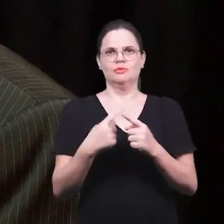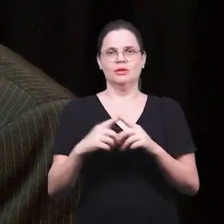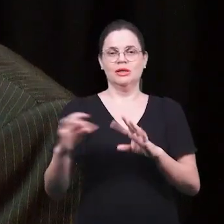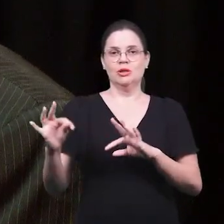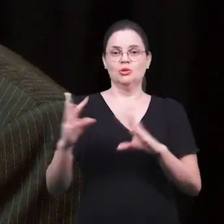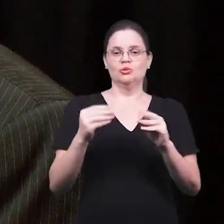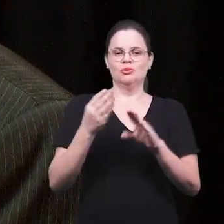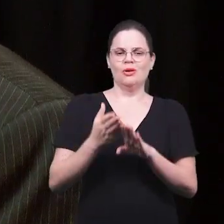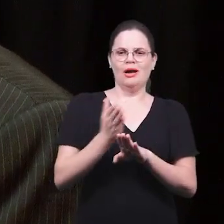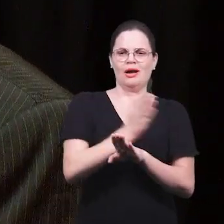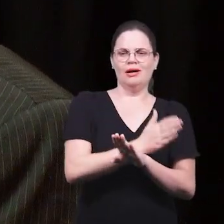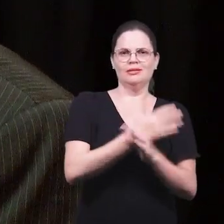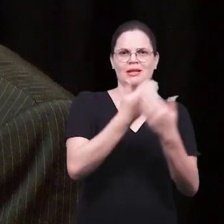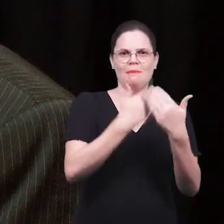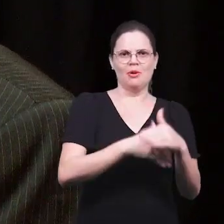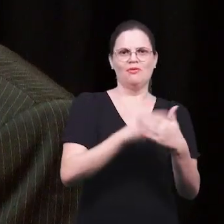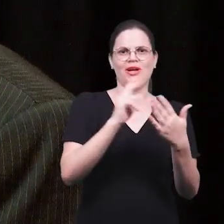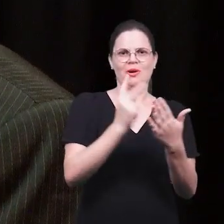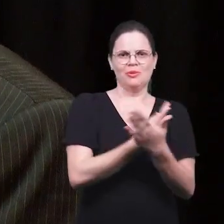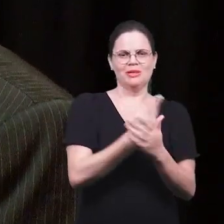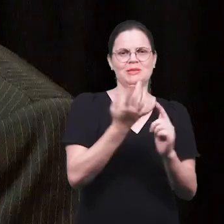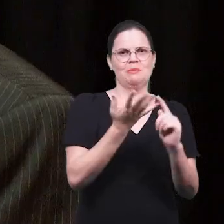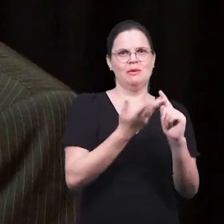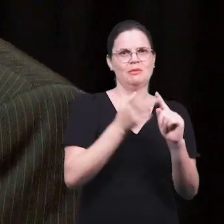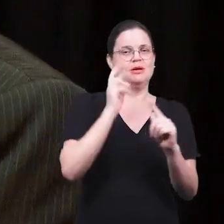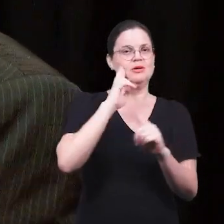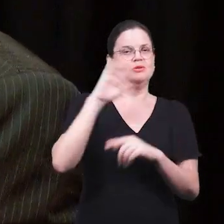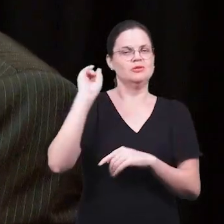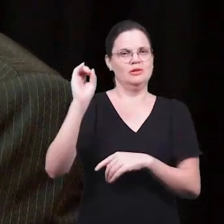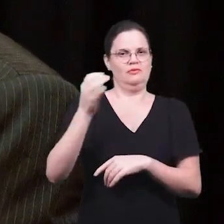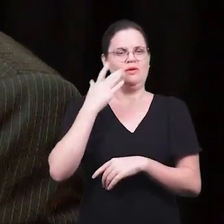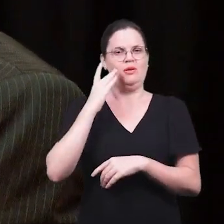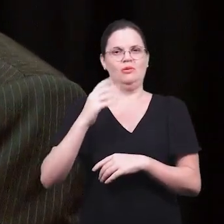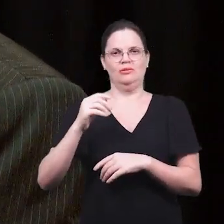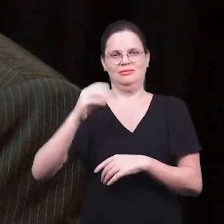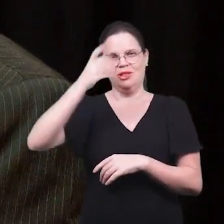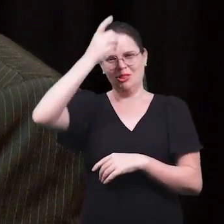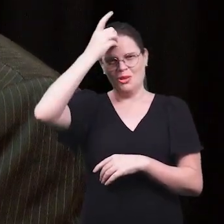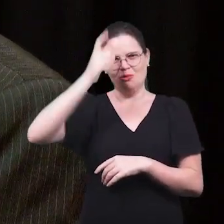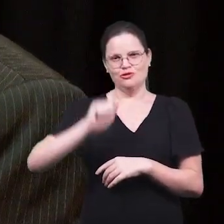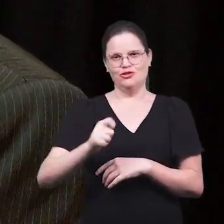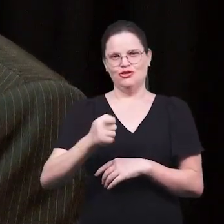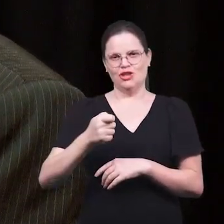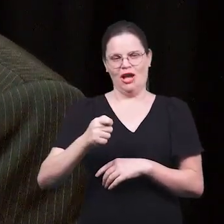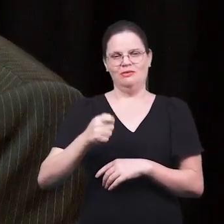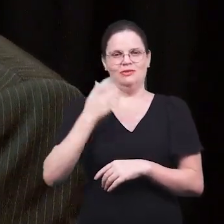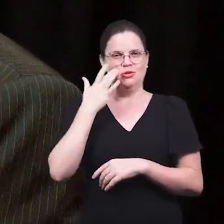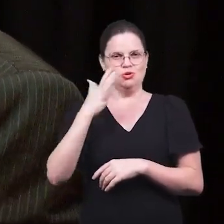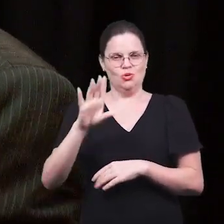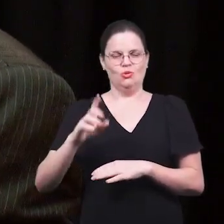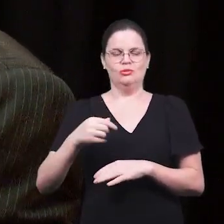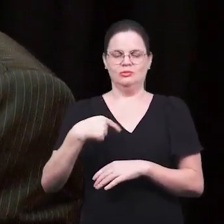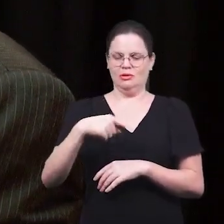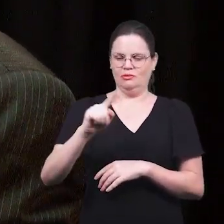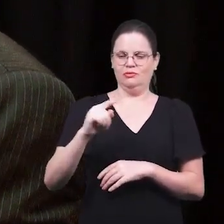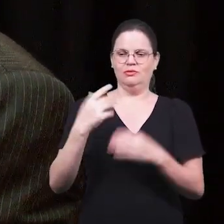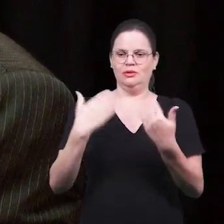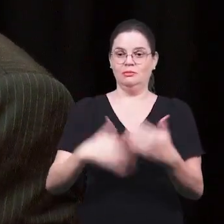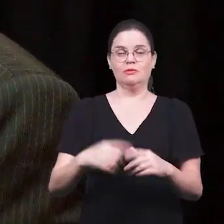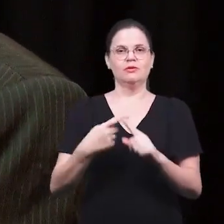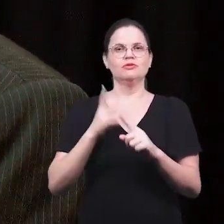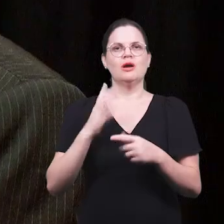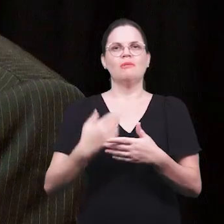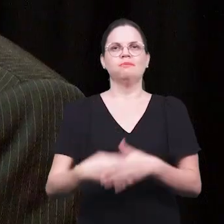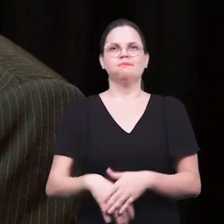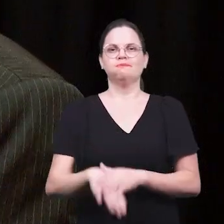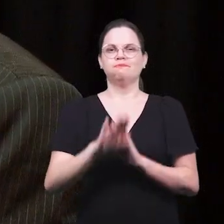foi assim, uma surpresa, assim, fantástica. Tudo o que aconteceu antes da prova, o Senhor mostrava que dava a